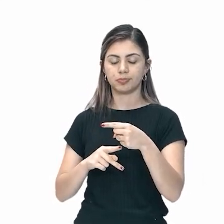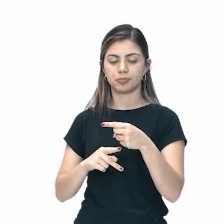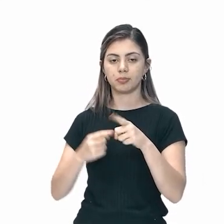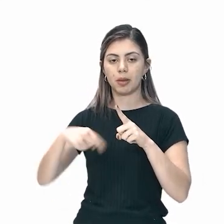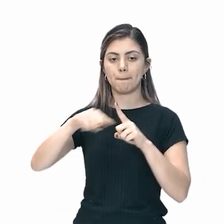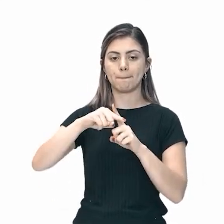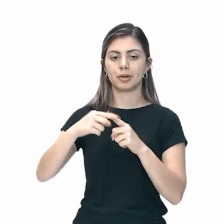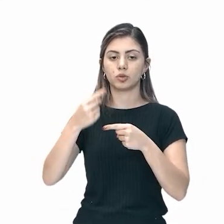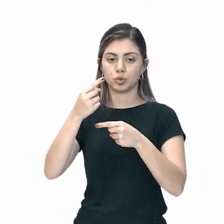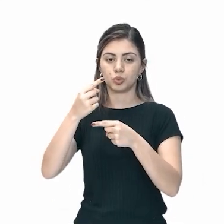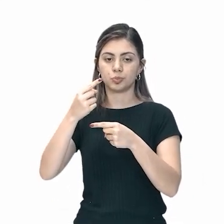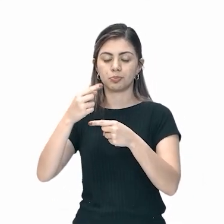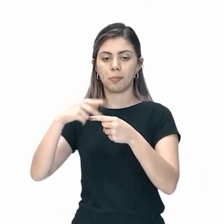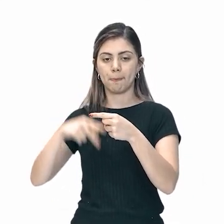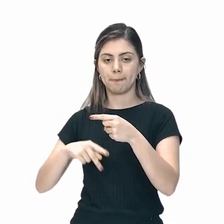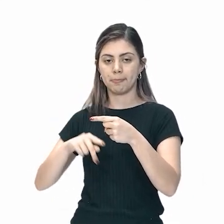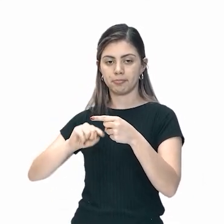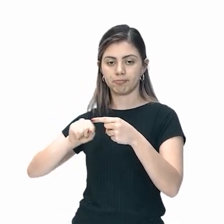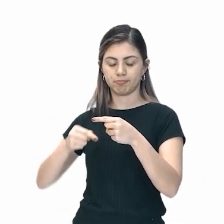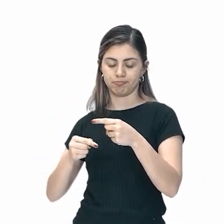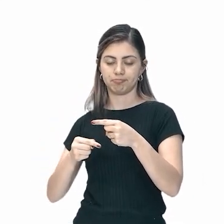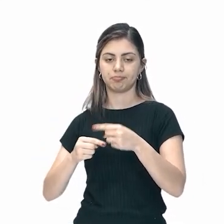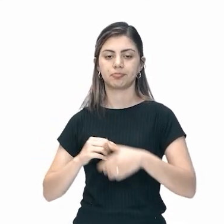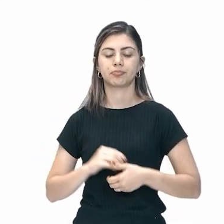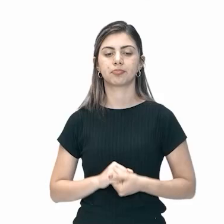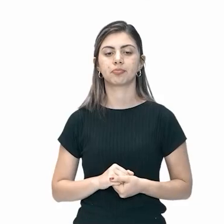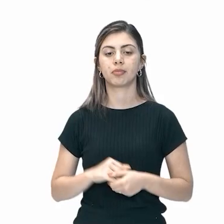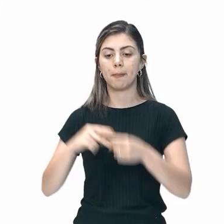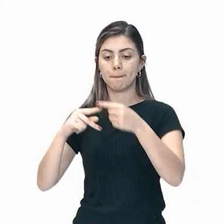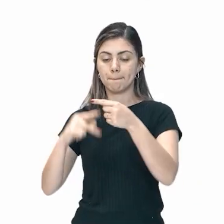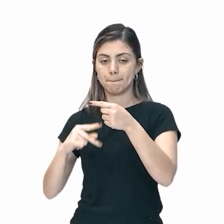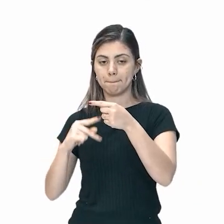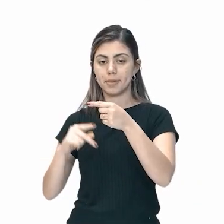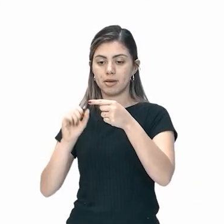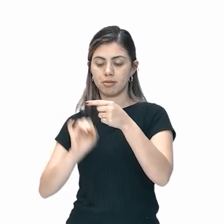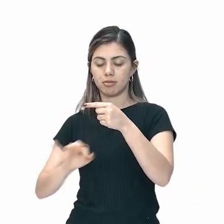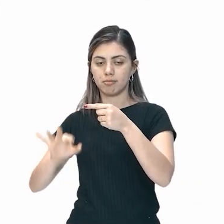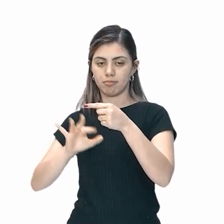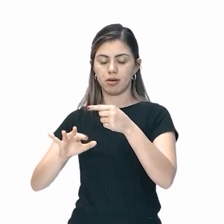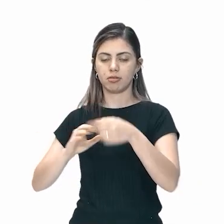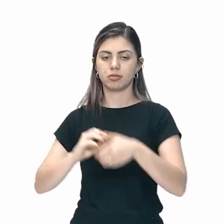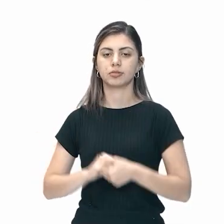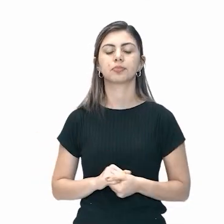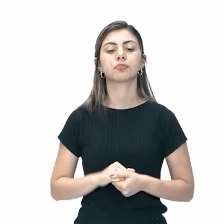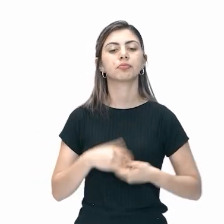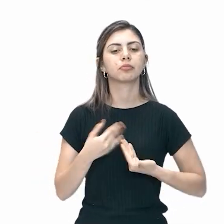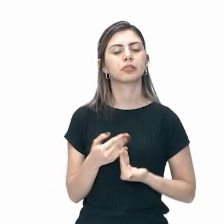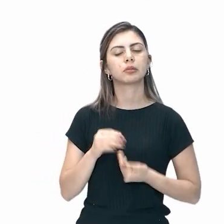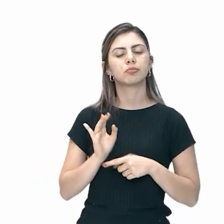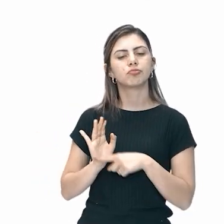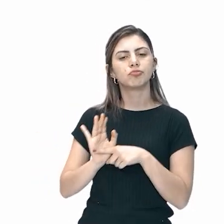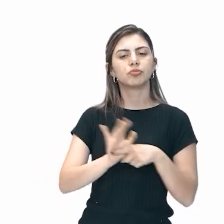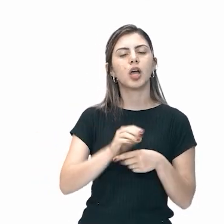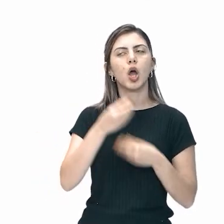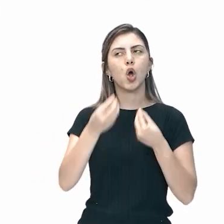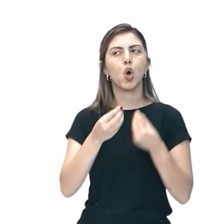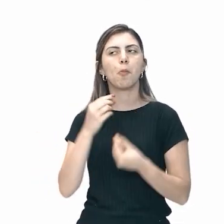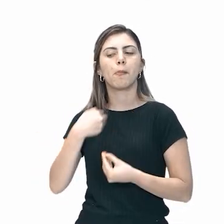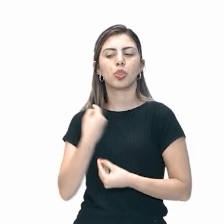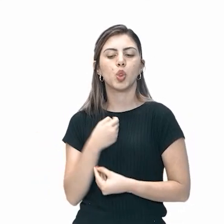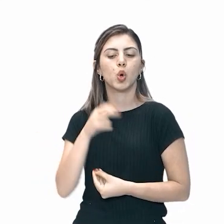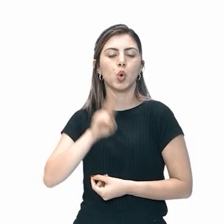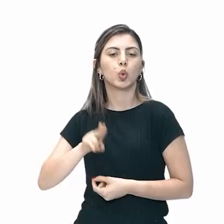objeto mais 1 sobre posição imagem. E para que fique claro como nós iremos utilizar